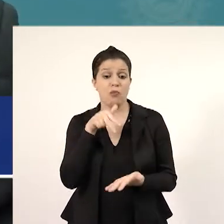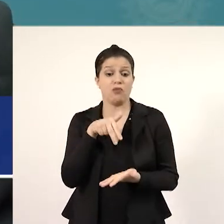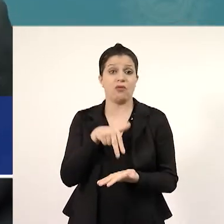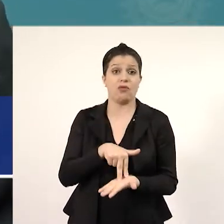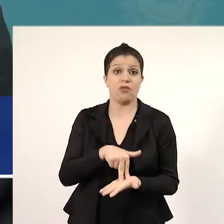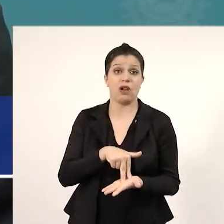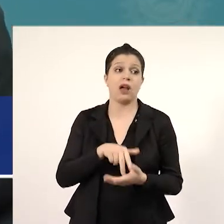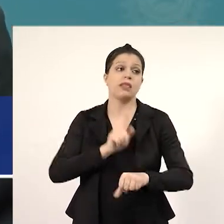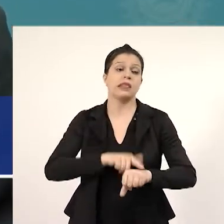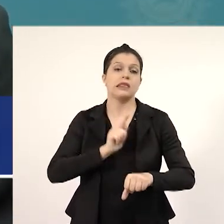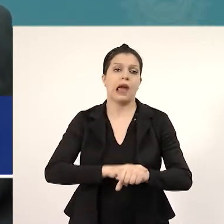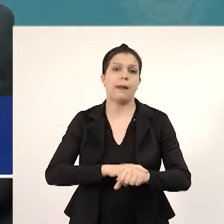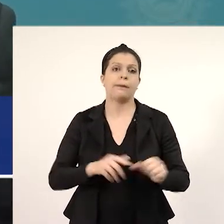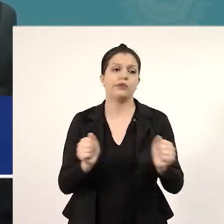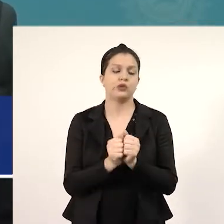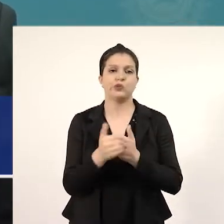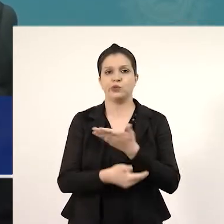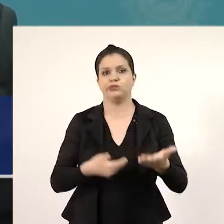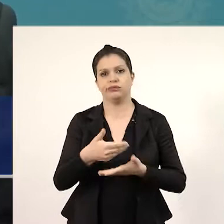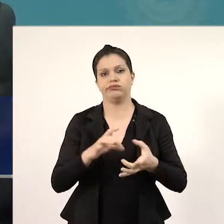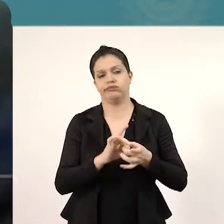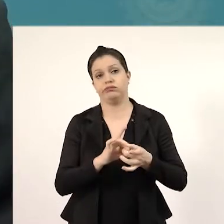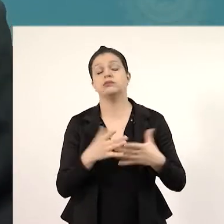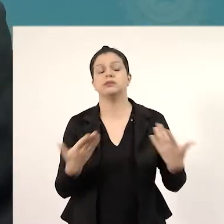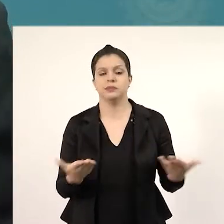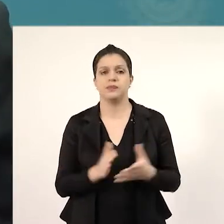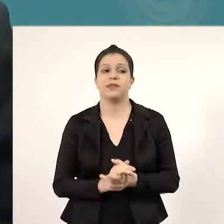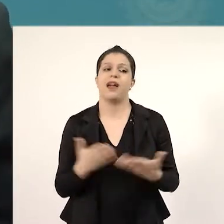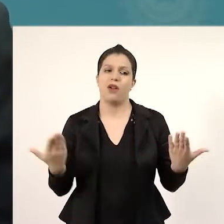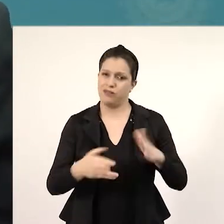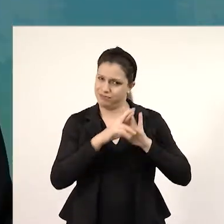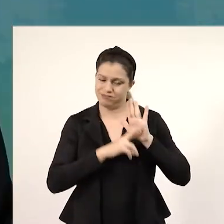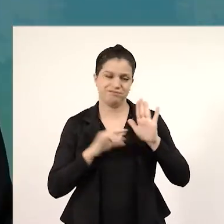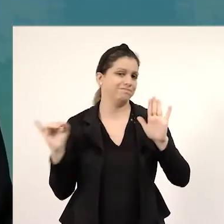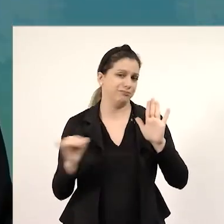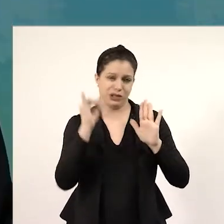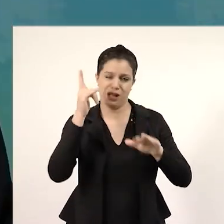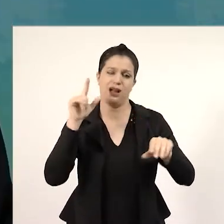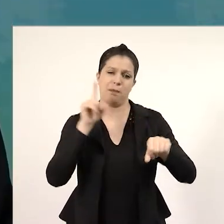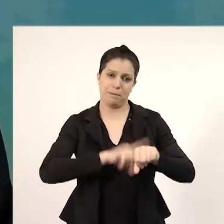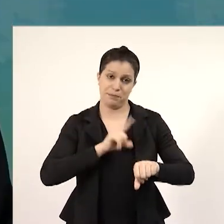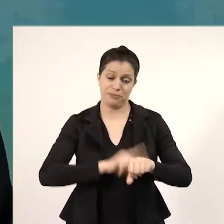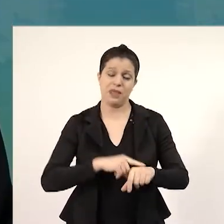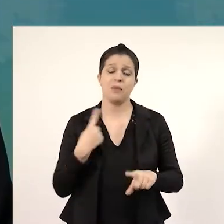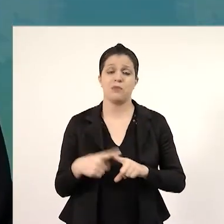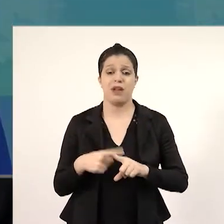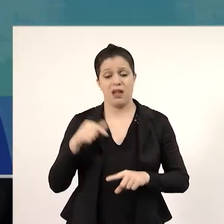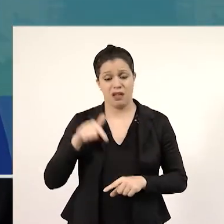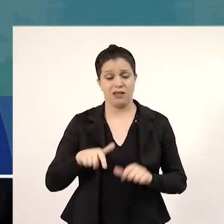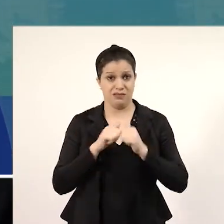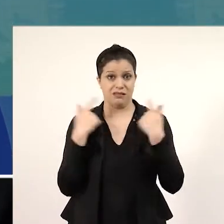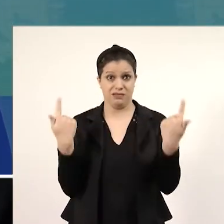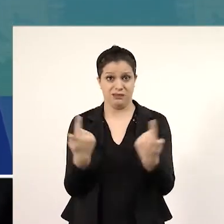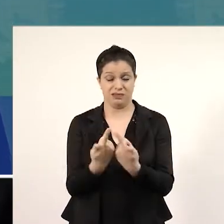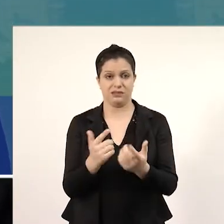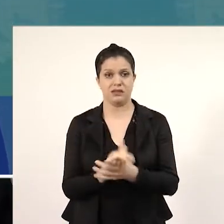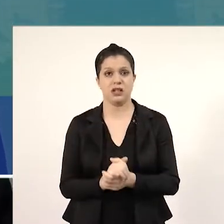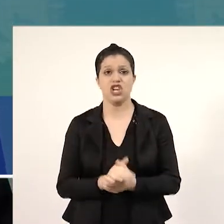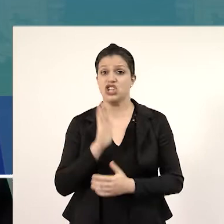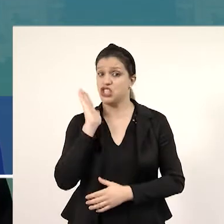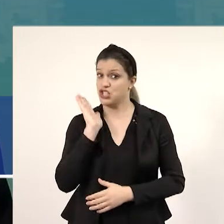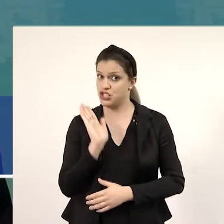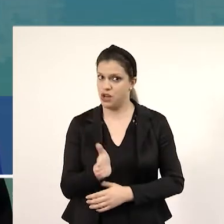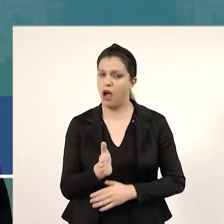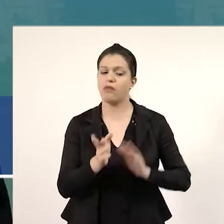que não fique em discussão, para que você não permaneça muito tempo no mesmo espaço. São medidas necessárias neste momento